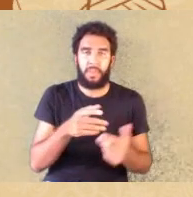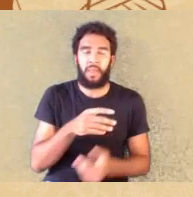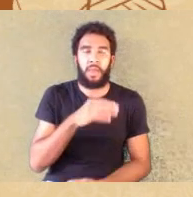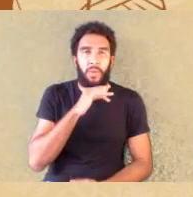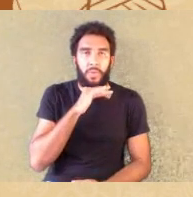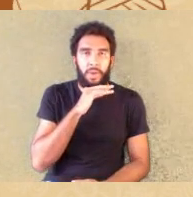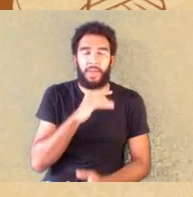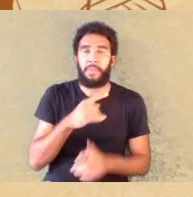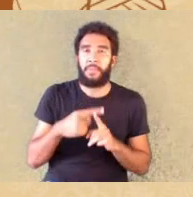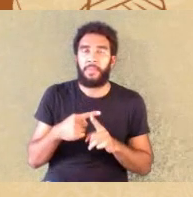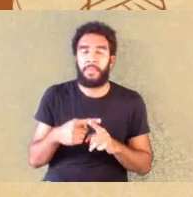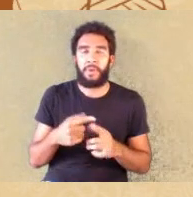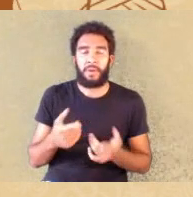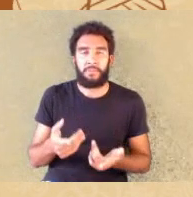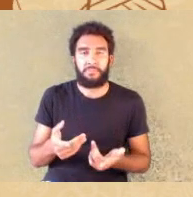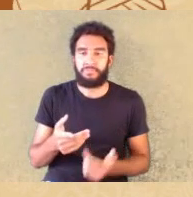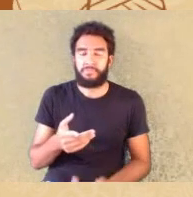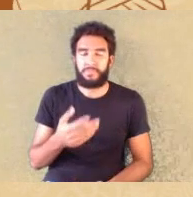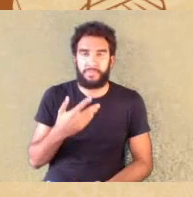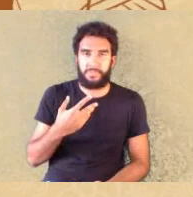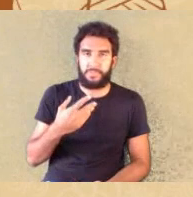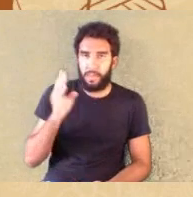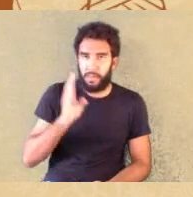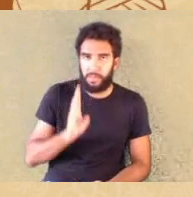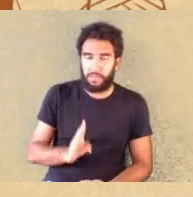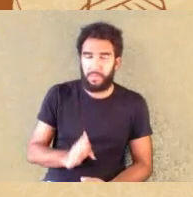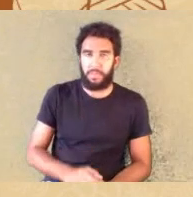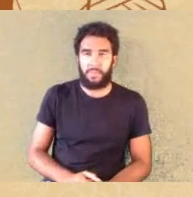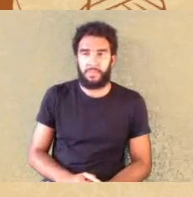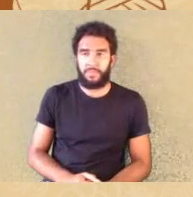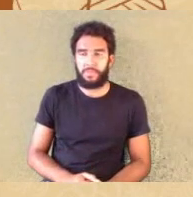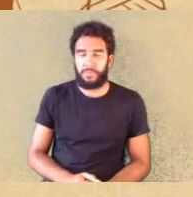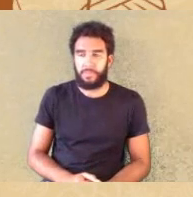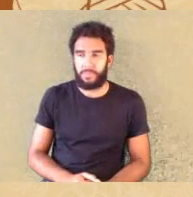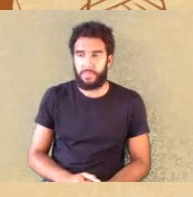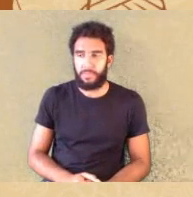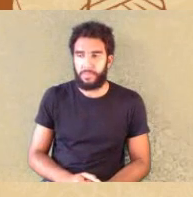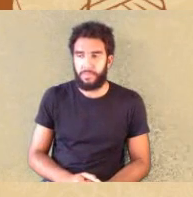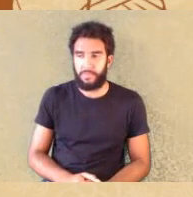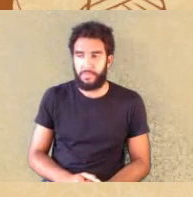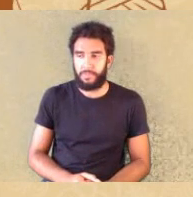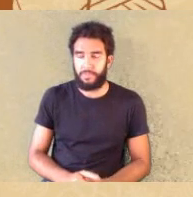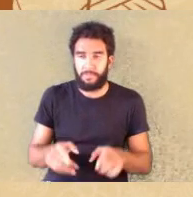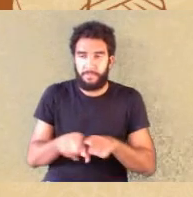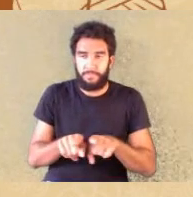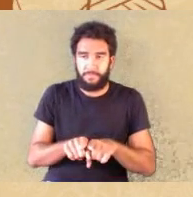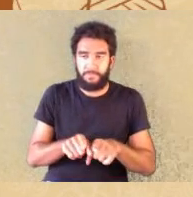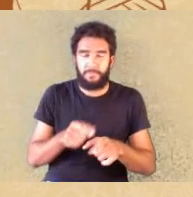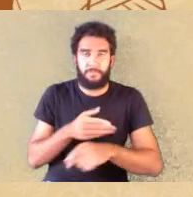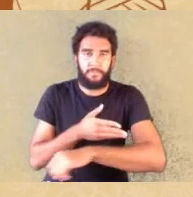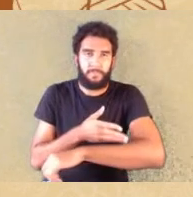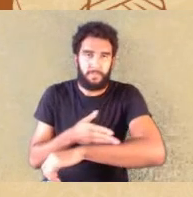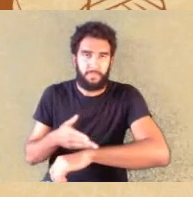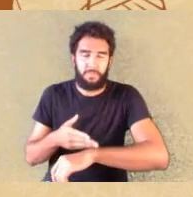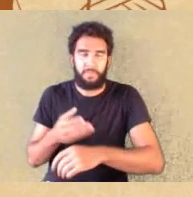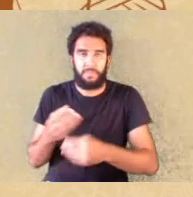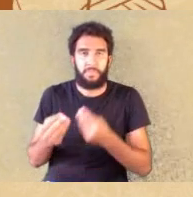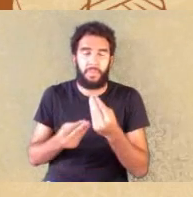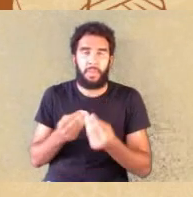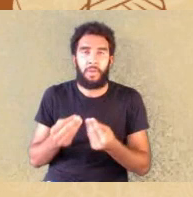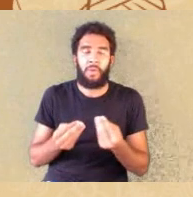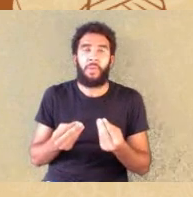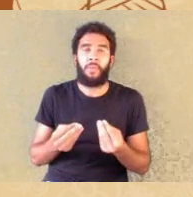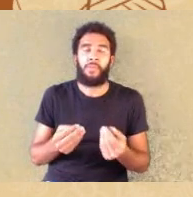vazio, ele tem um corpo. É uma tendência também transformar a gente em números, em termos, mas que nós